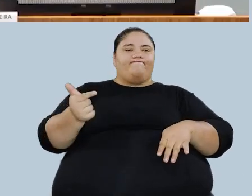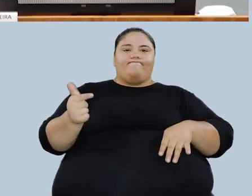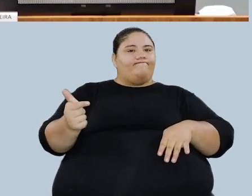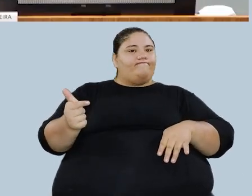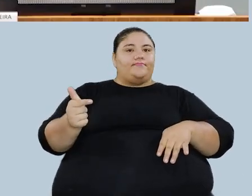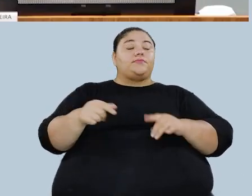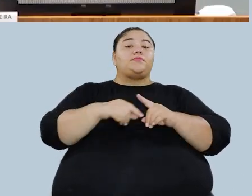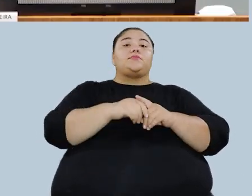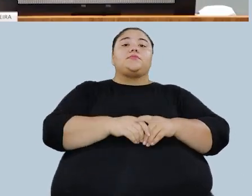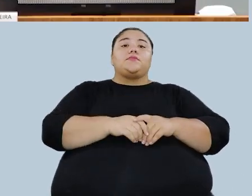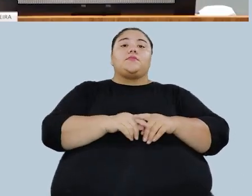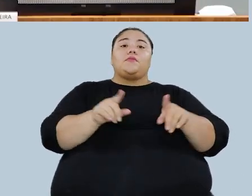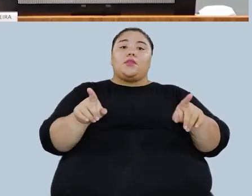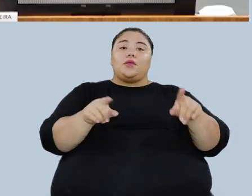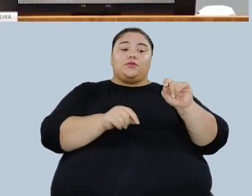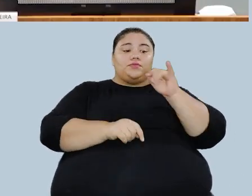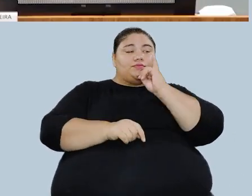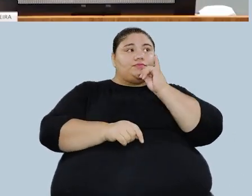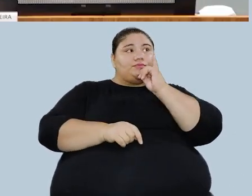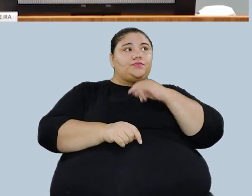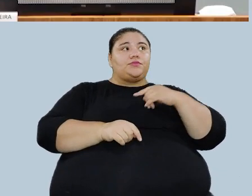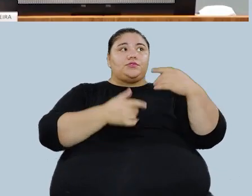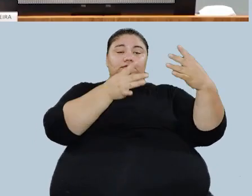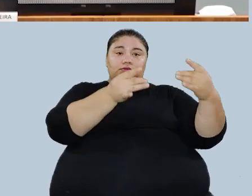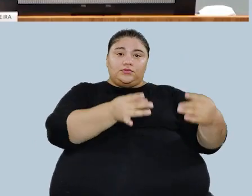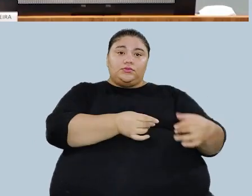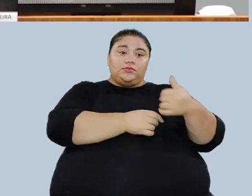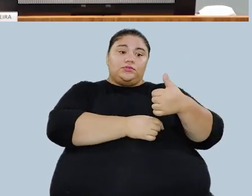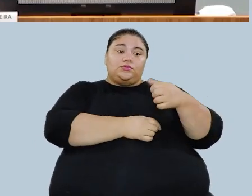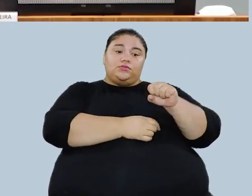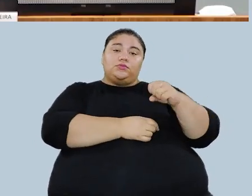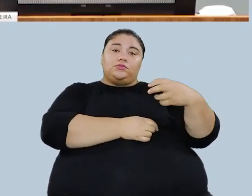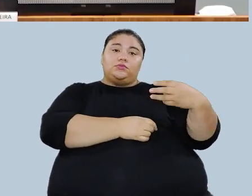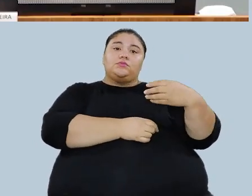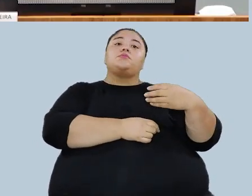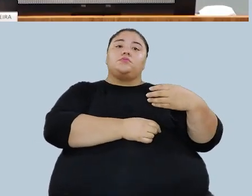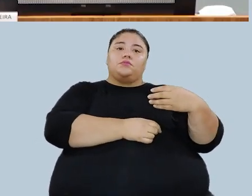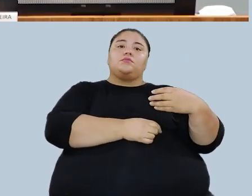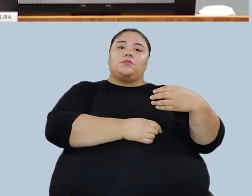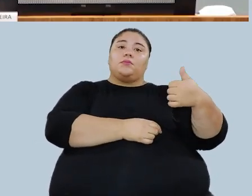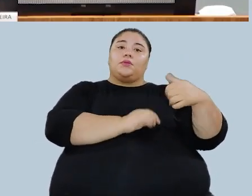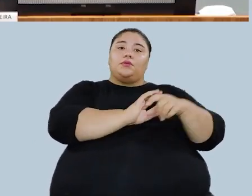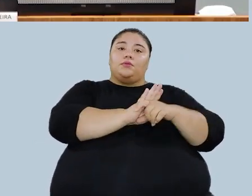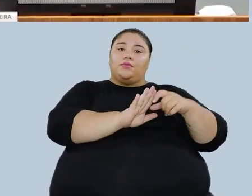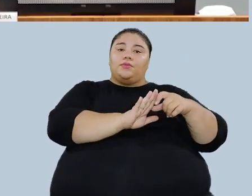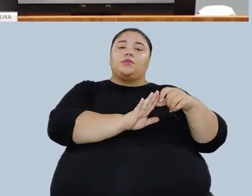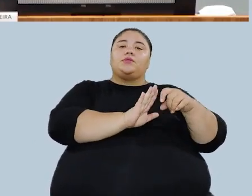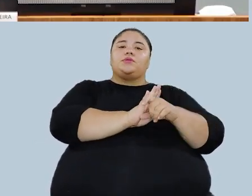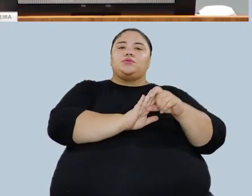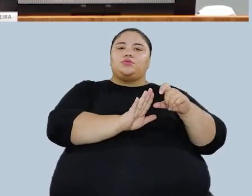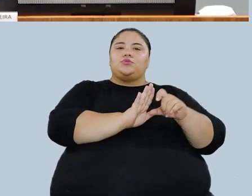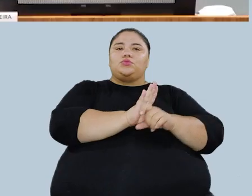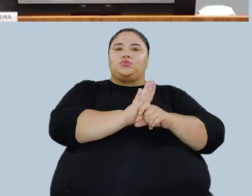aqui, nós temos uma definição expressa no 183, parágrafo 1º, inciso 1 e 2. Então,